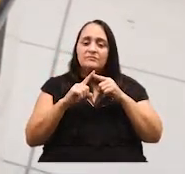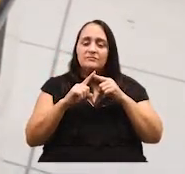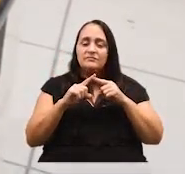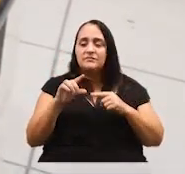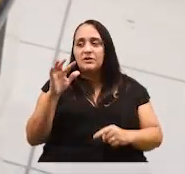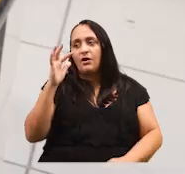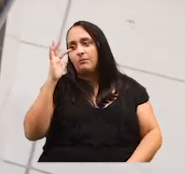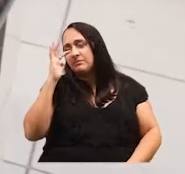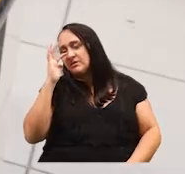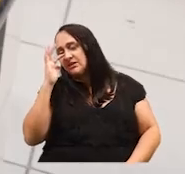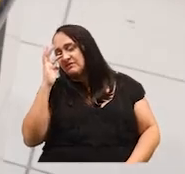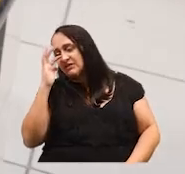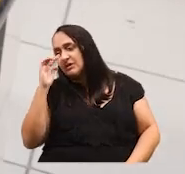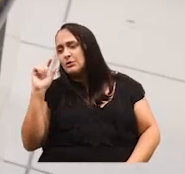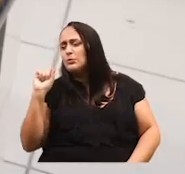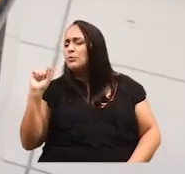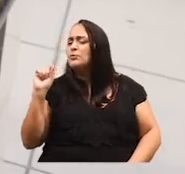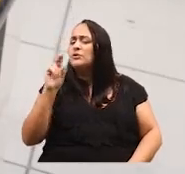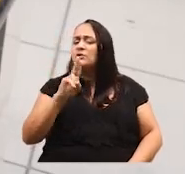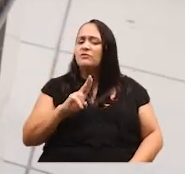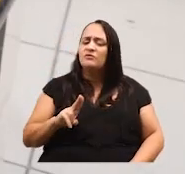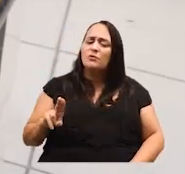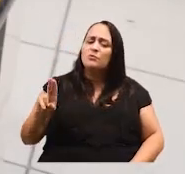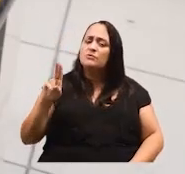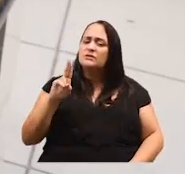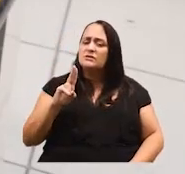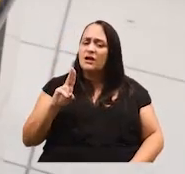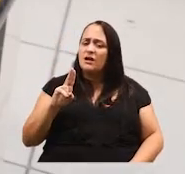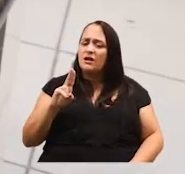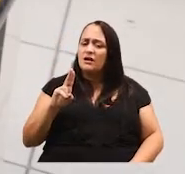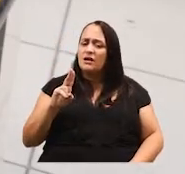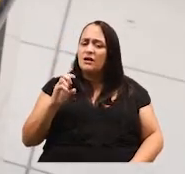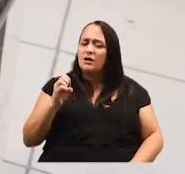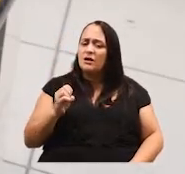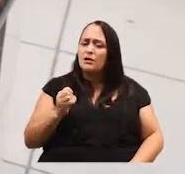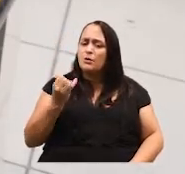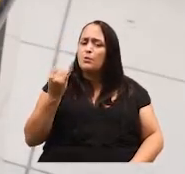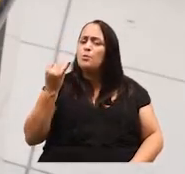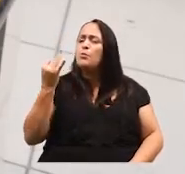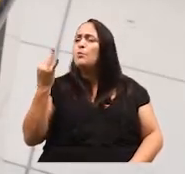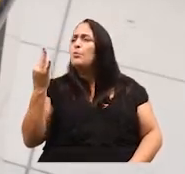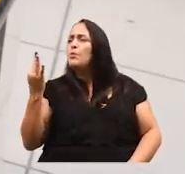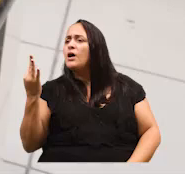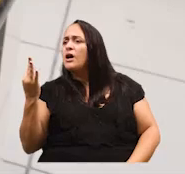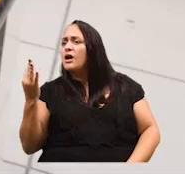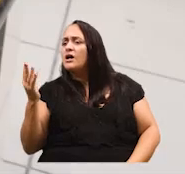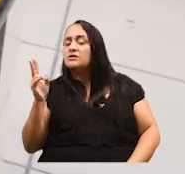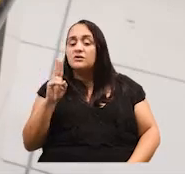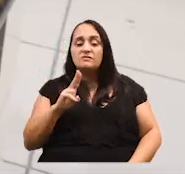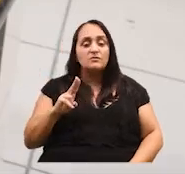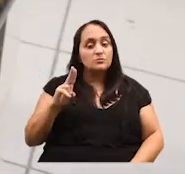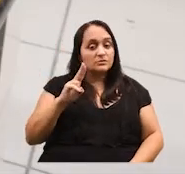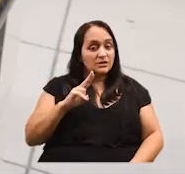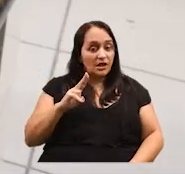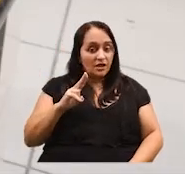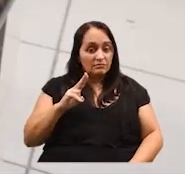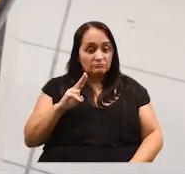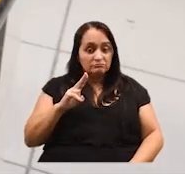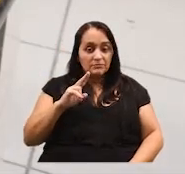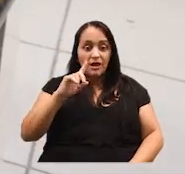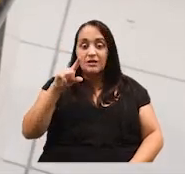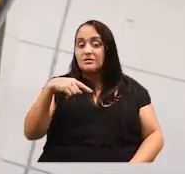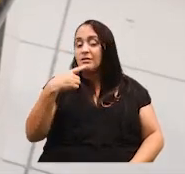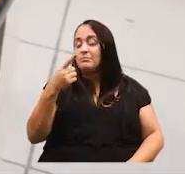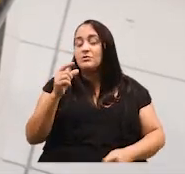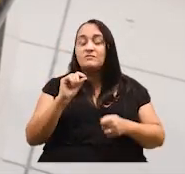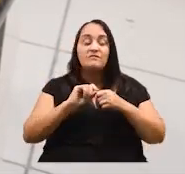vou usar, o quanto eu vou usar, que eu vou dizer, quanto eu vou usar de cada coisa, e depois o que é que eu vou